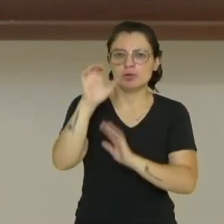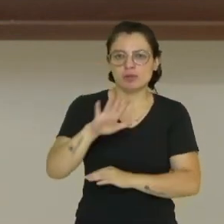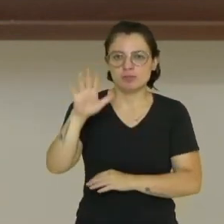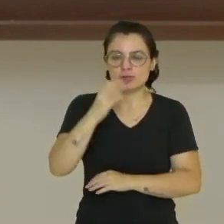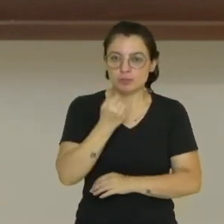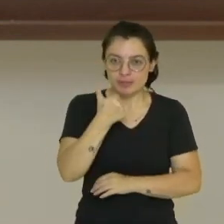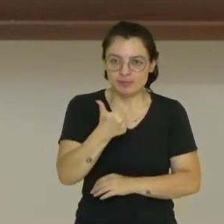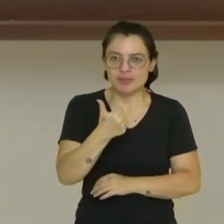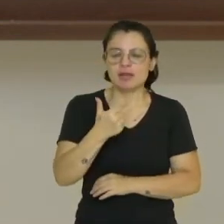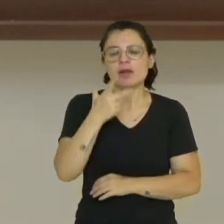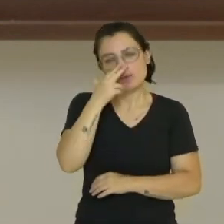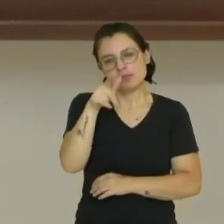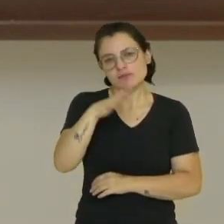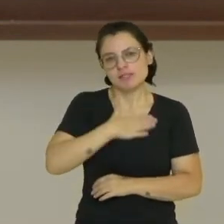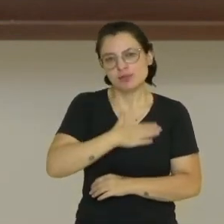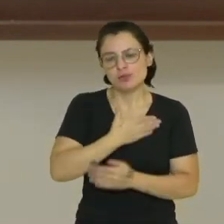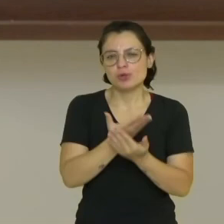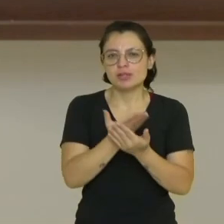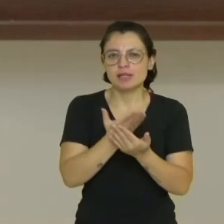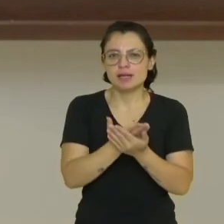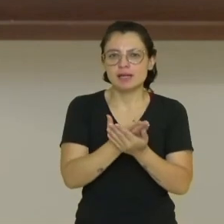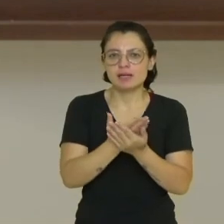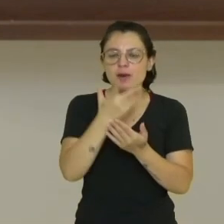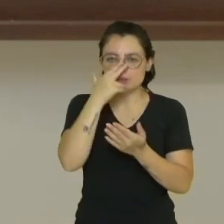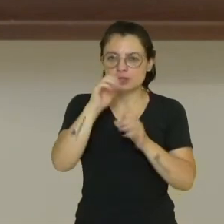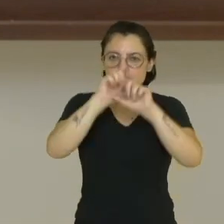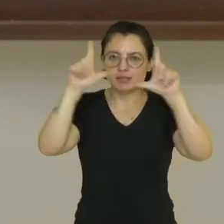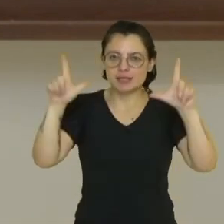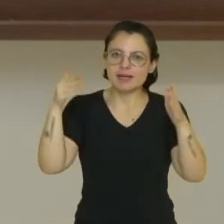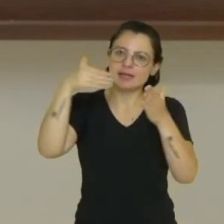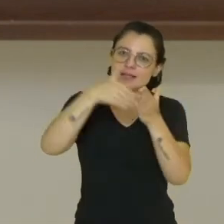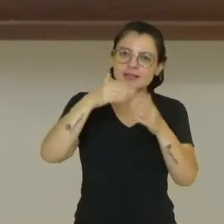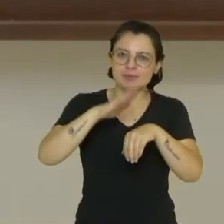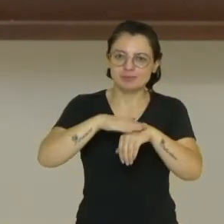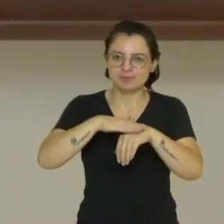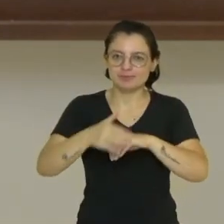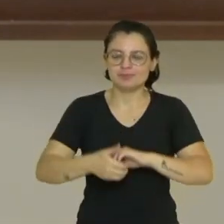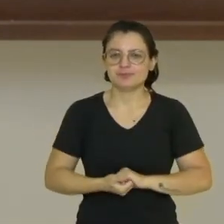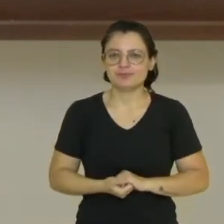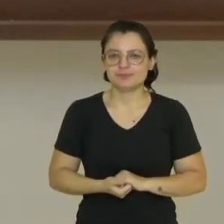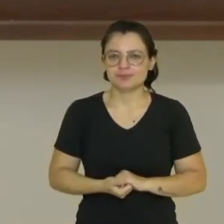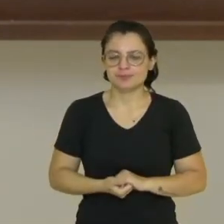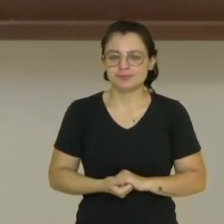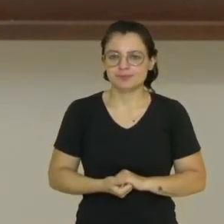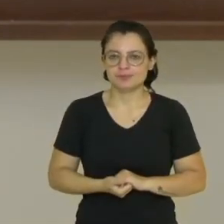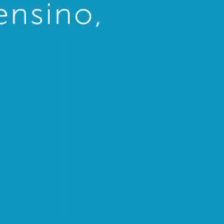bem? Eu espero que vocês tenham gostado, espero que tenha ficado claro e até a próxima aula.